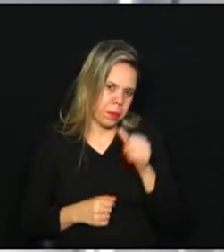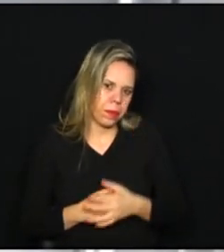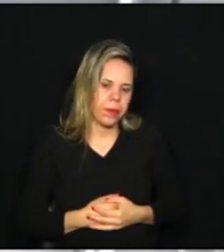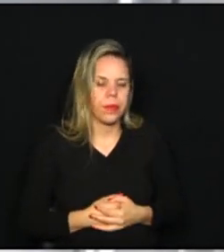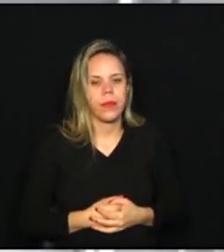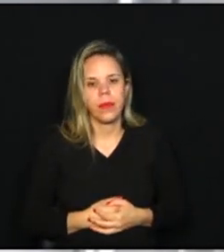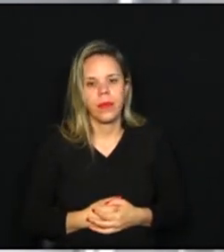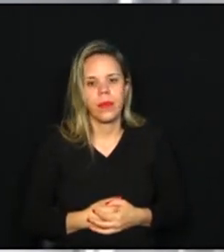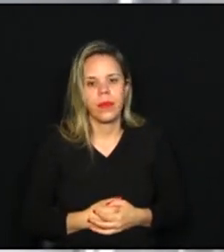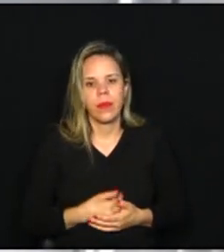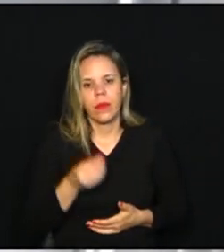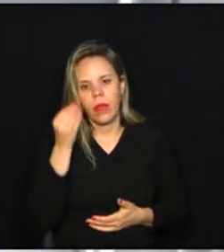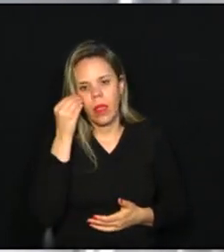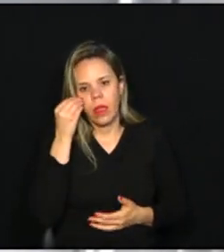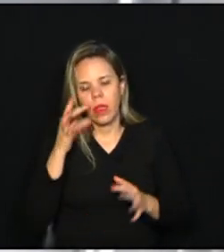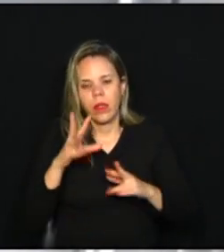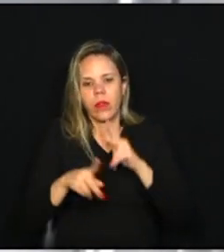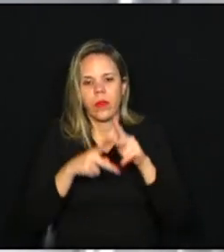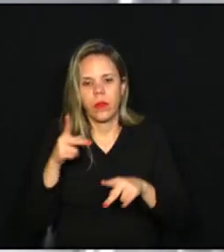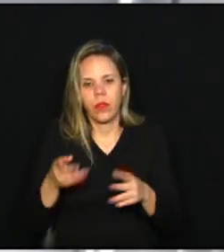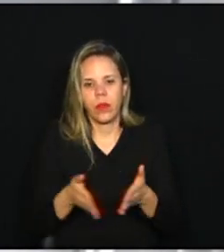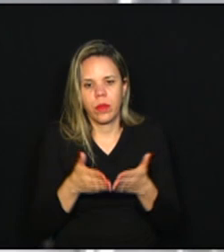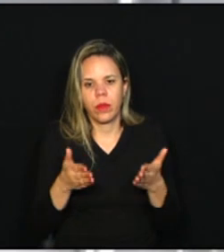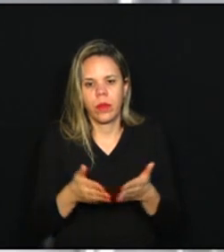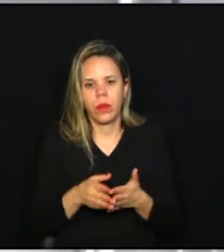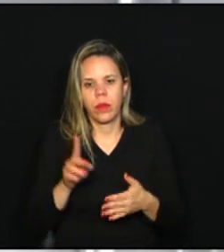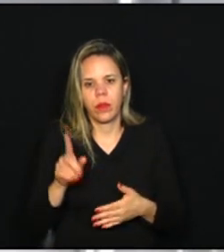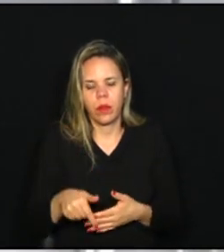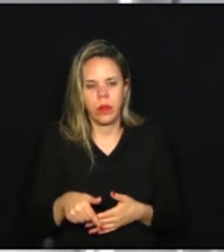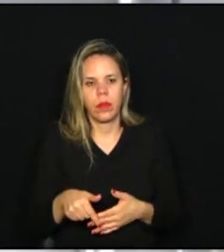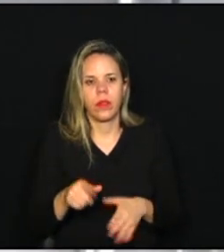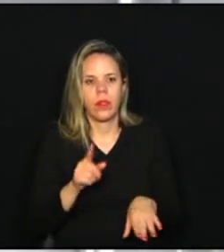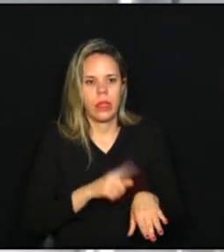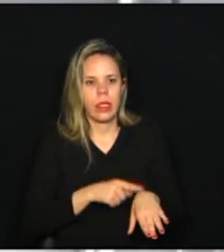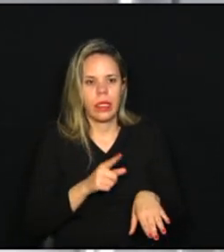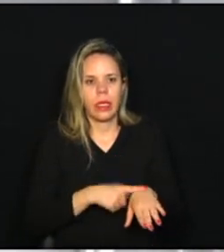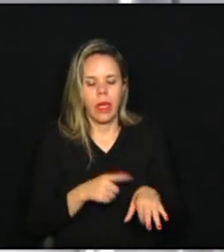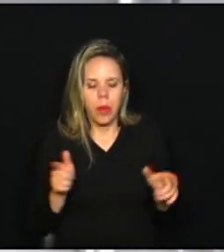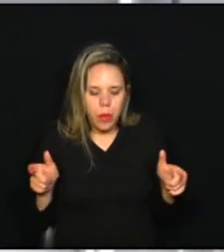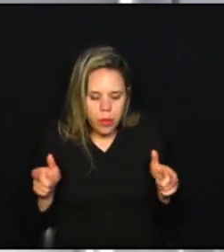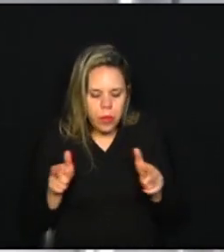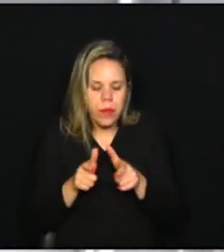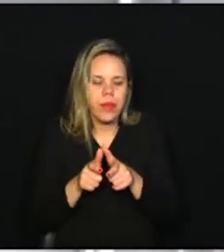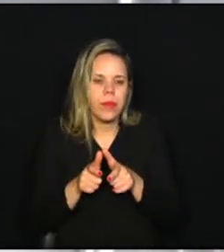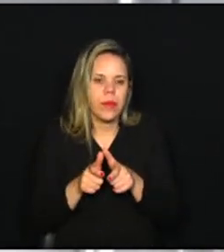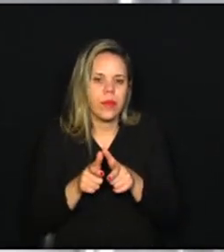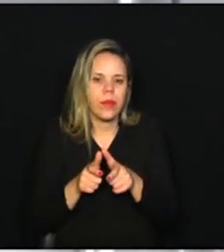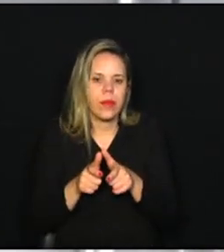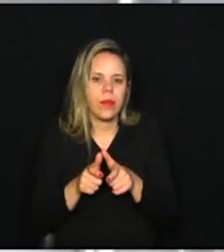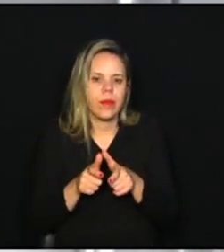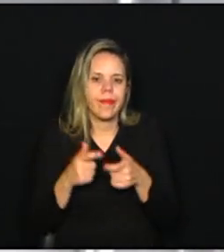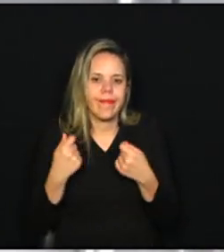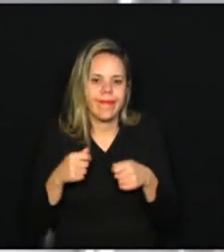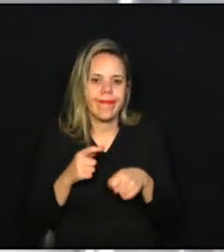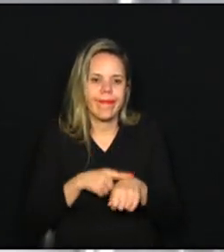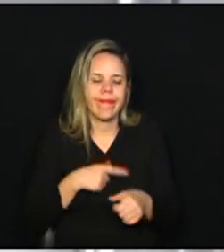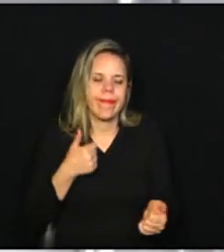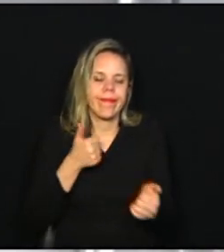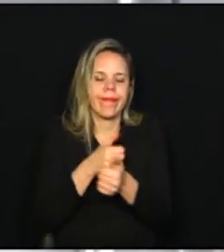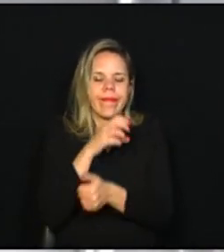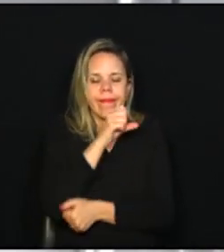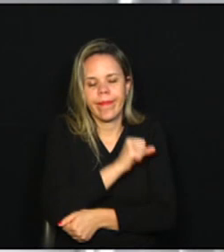coisa de testar toda a população vulnerável teria que ser com um intervalo muito menor mesmo, para a